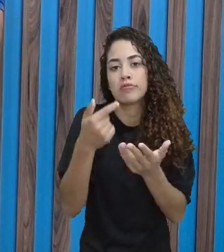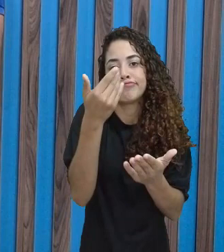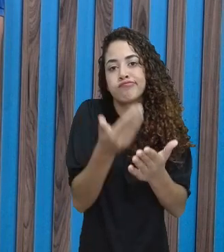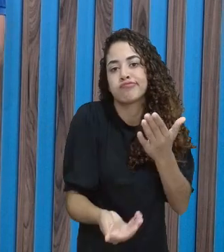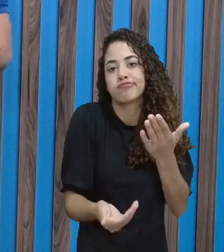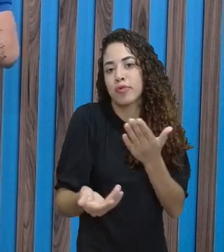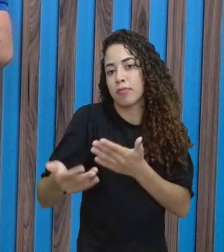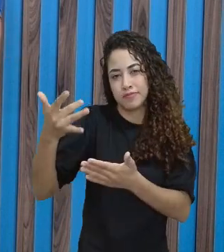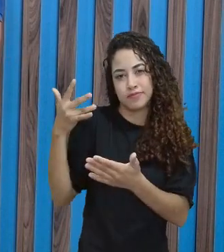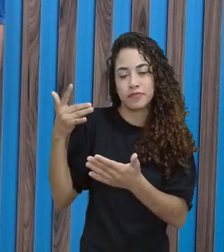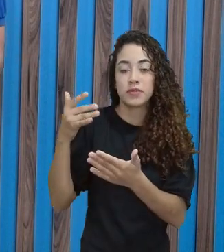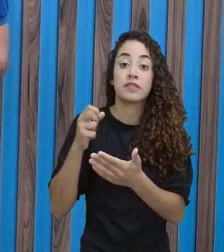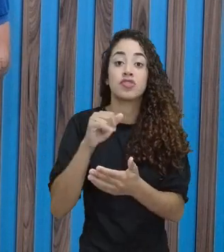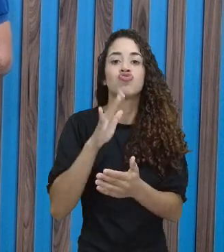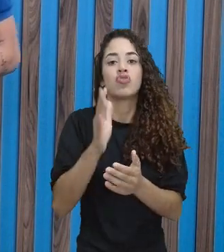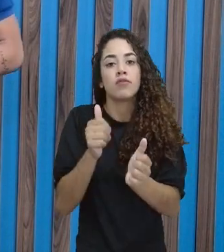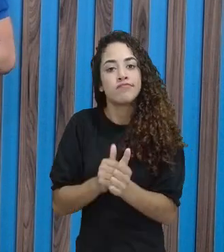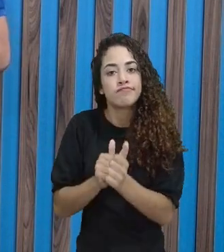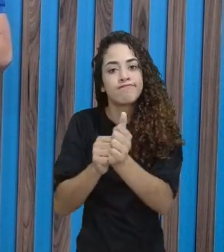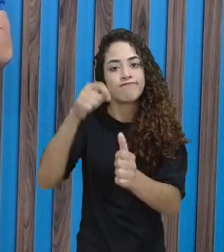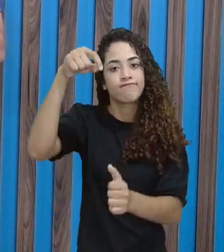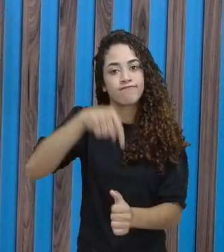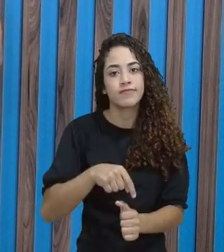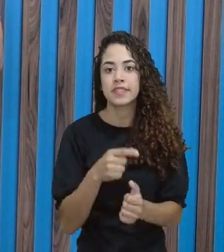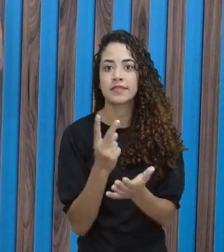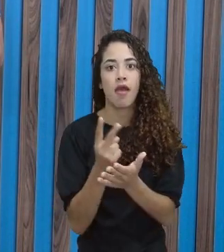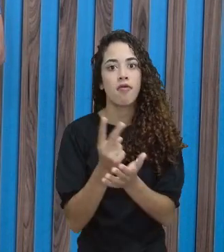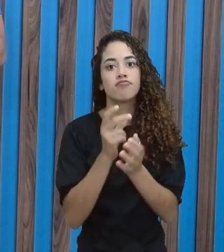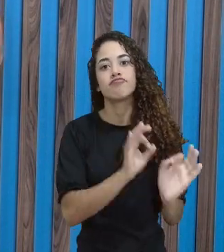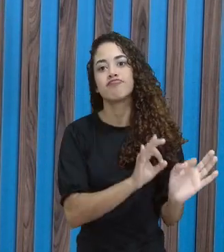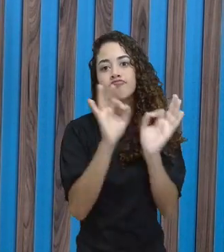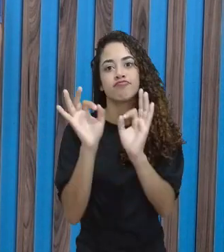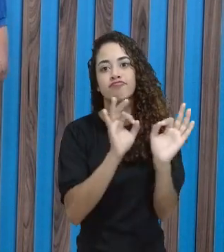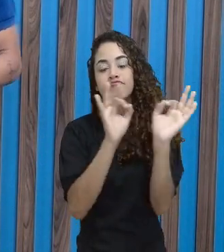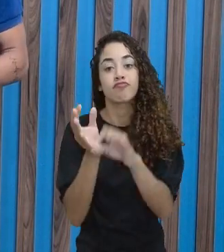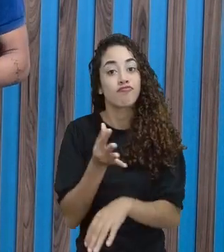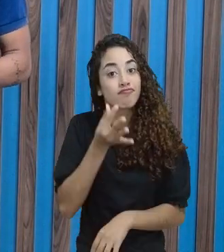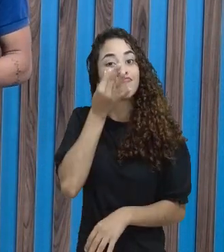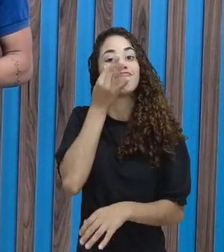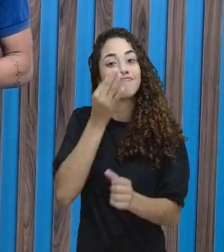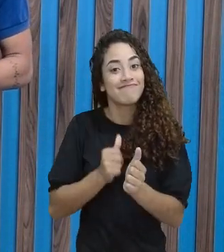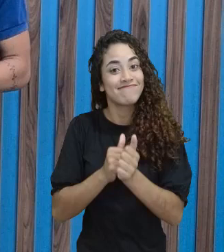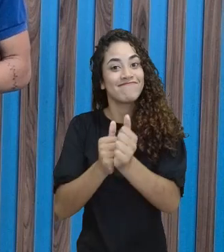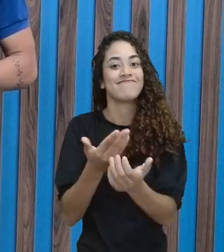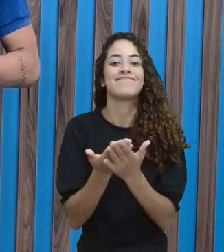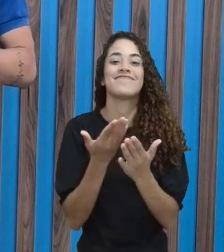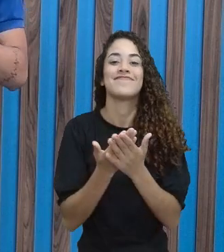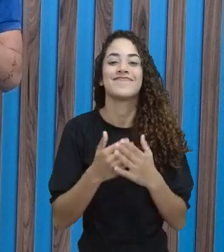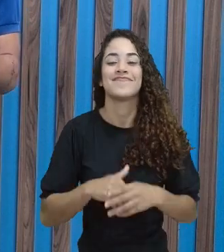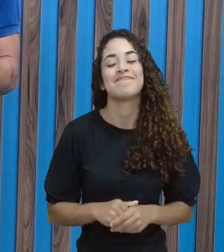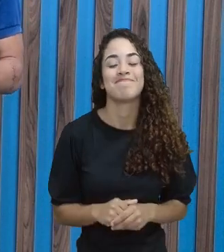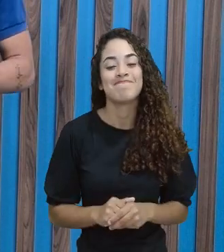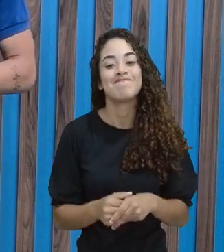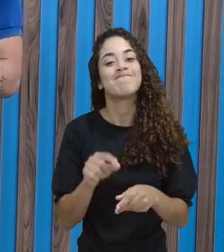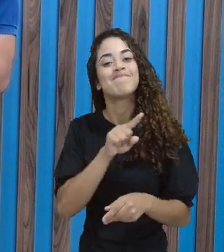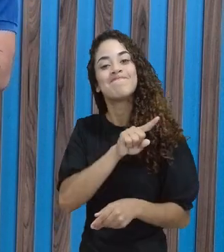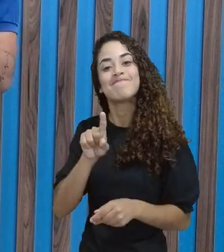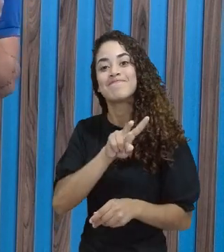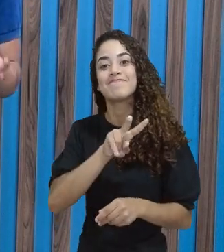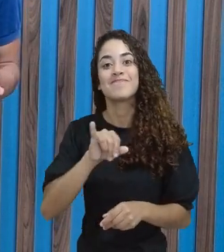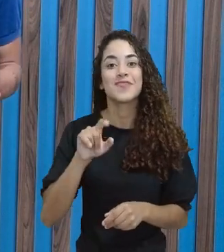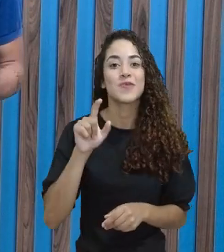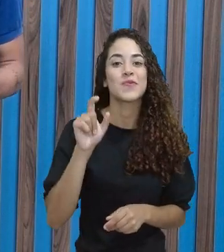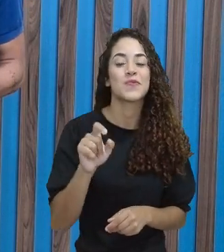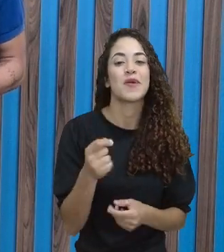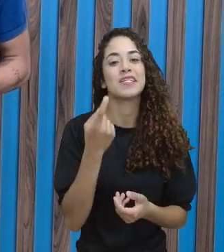Para você que já nos acompanha, né, está sempre aqui ao vivo acompanhando as aulas, vocês vão ver aí